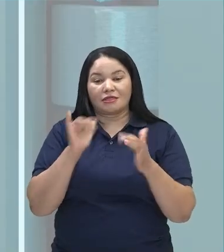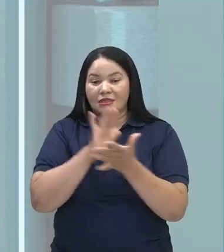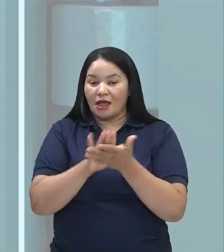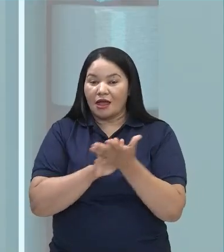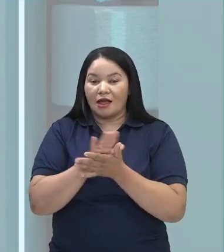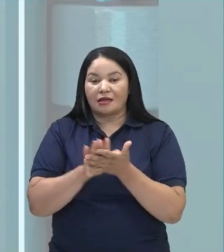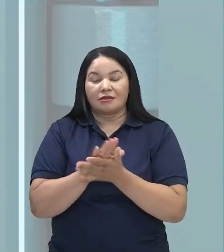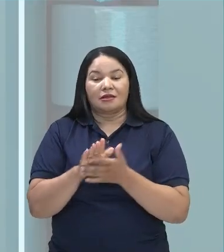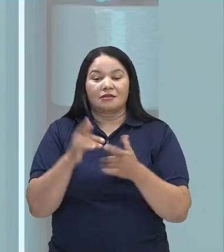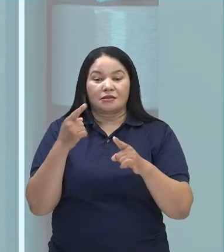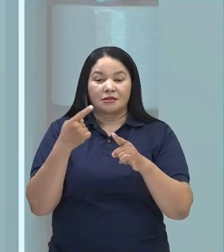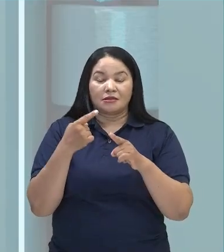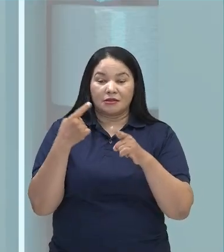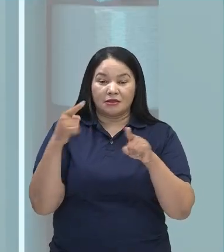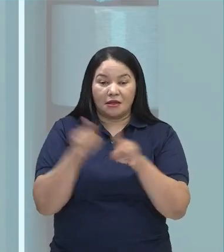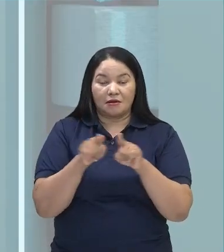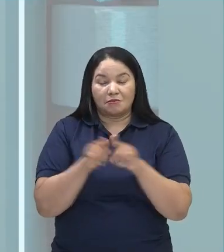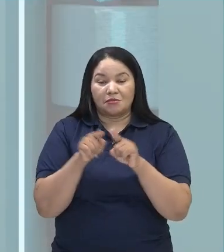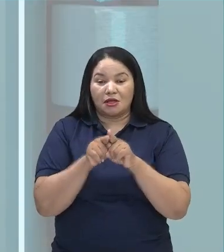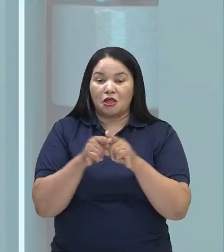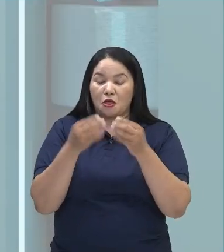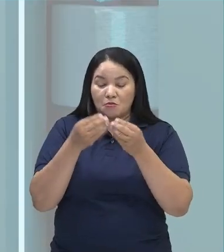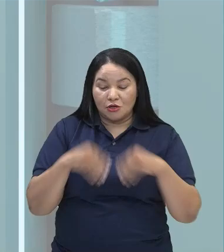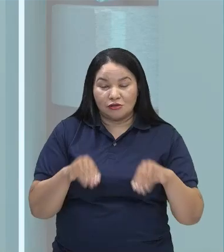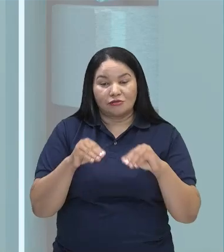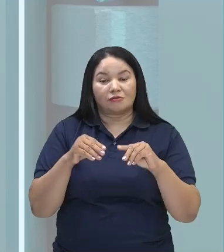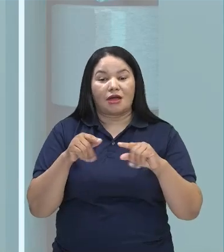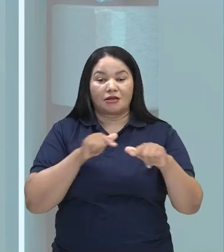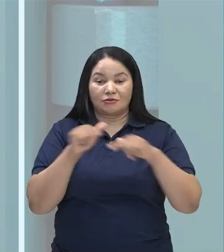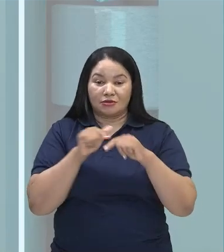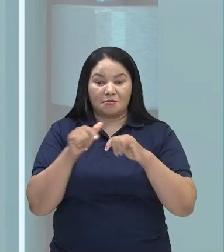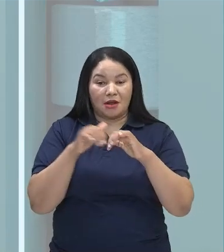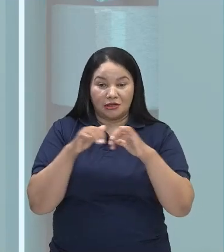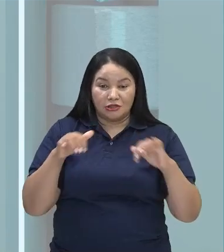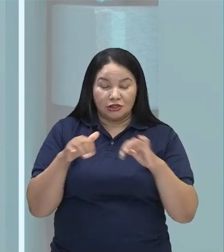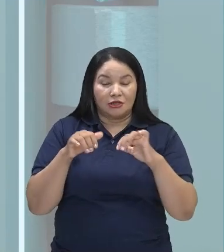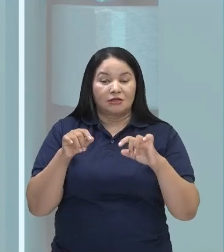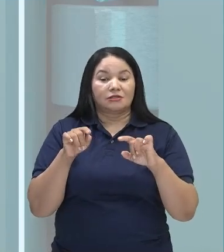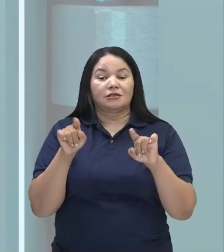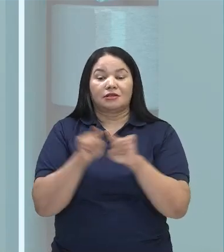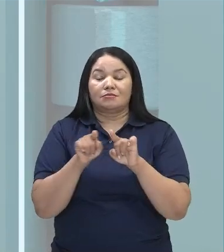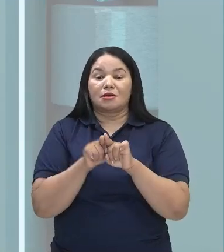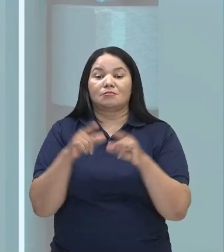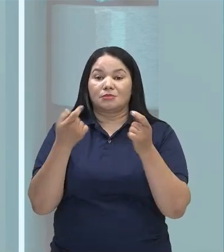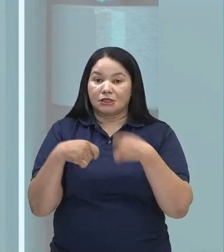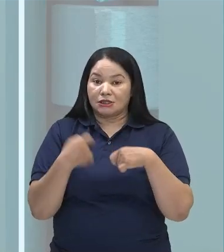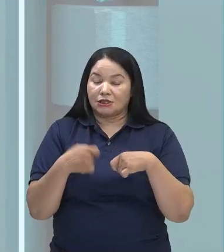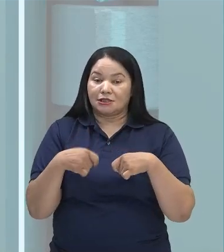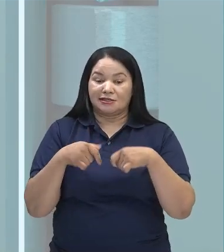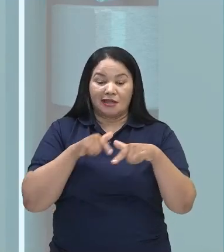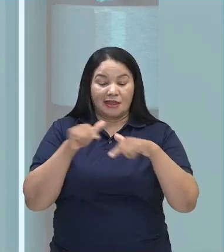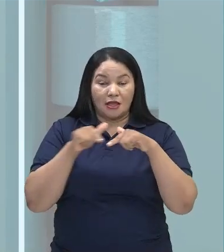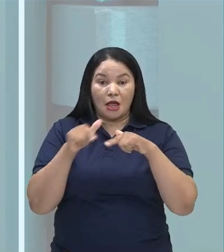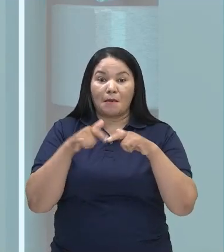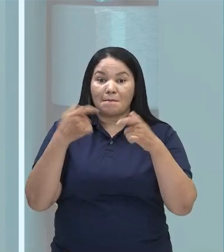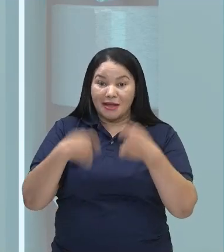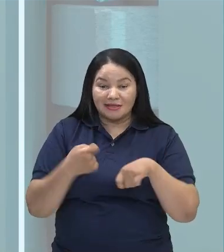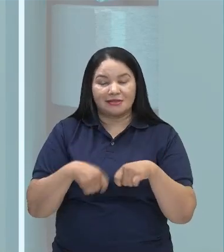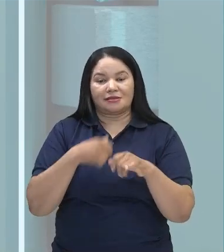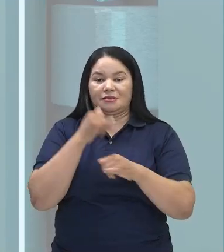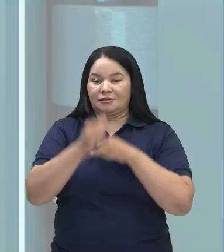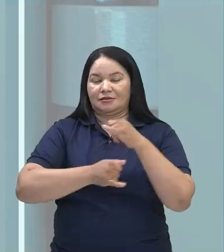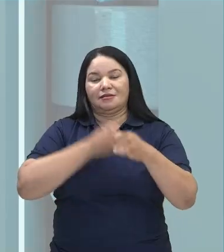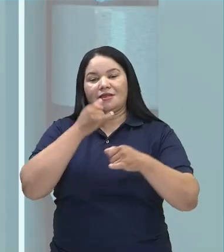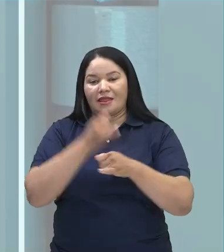prejudicado por conta do trabalho que é home office. Quem trabalha em home office tem que, né, precisa de